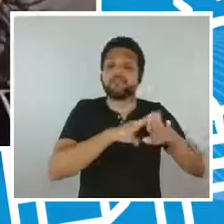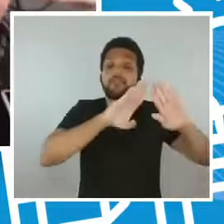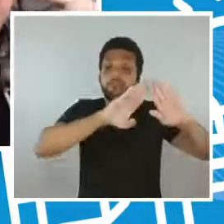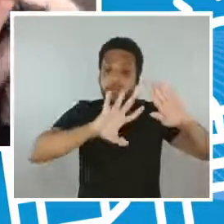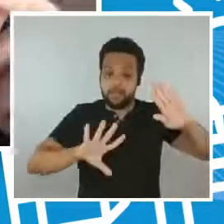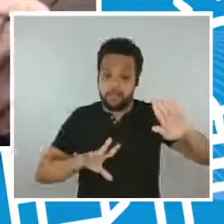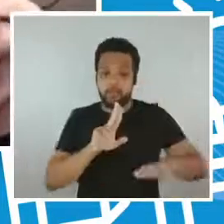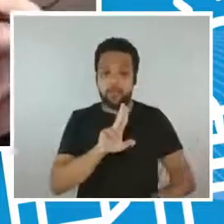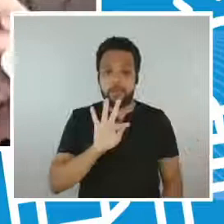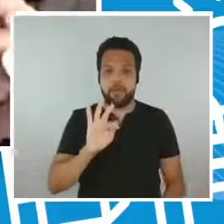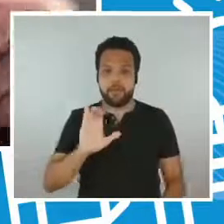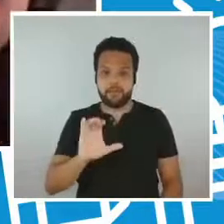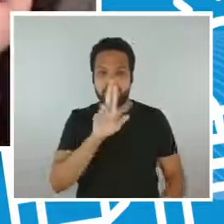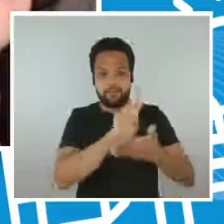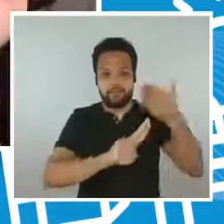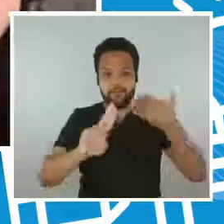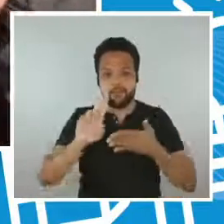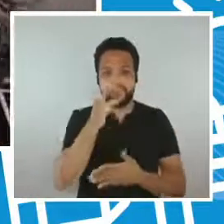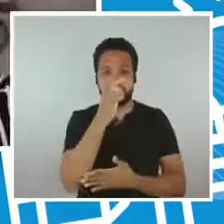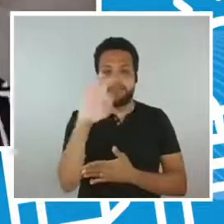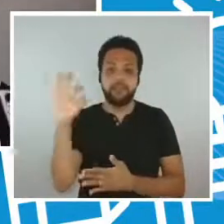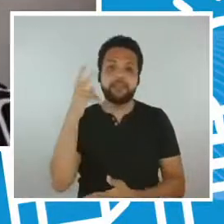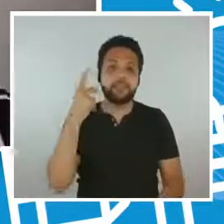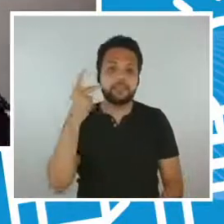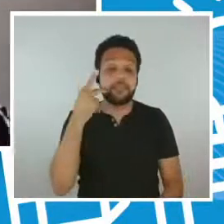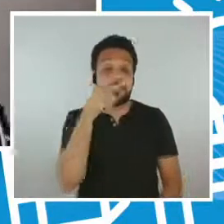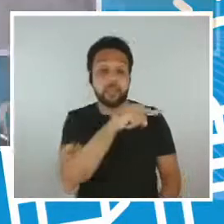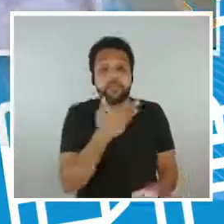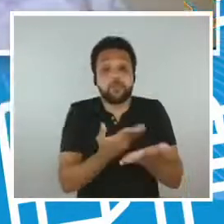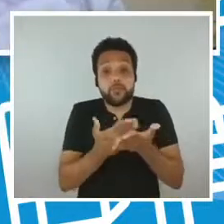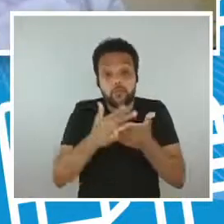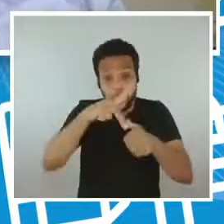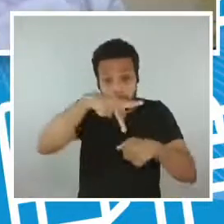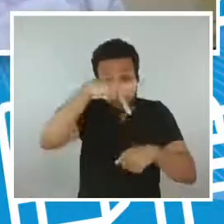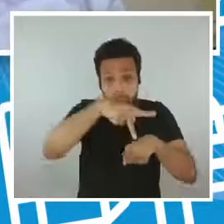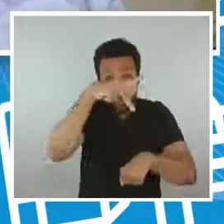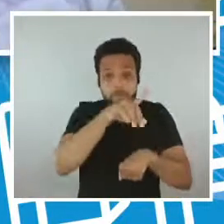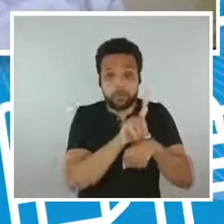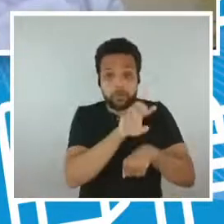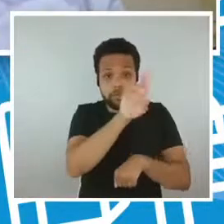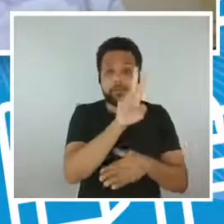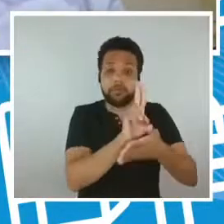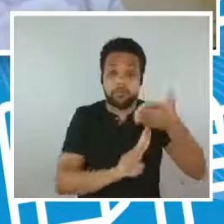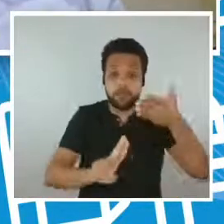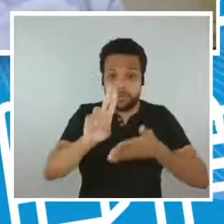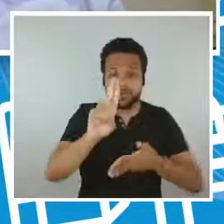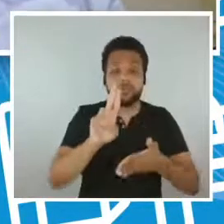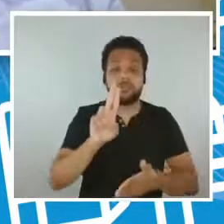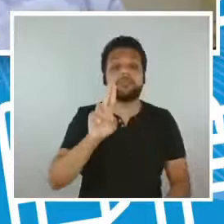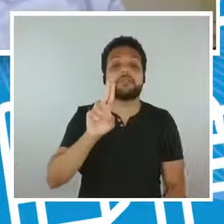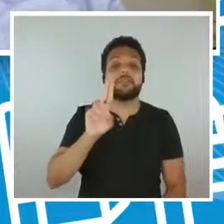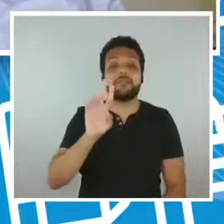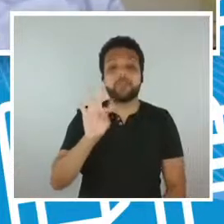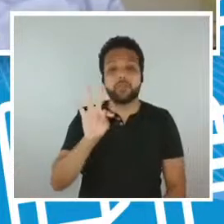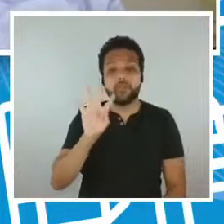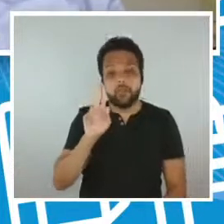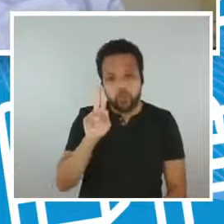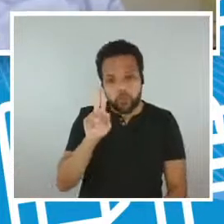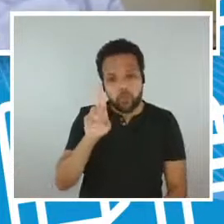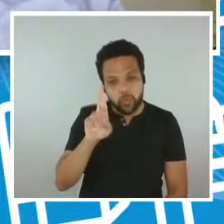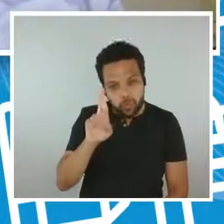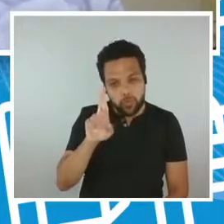certo? Com um estágio de pós-doutorado na Universidade de Tours, em Paris, na Paris